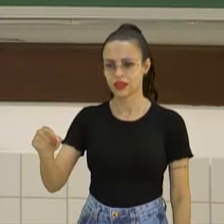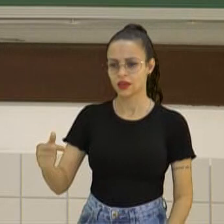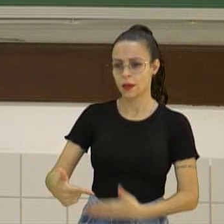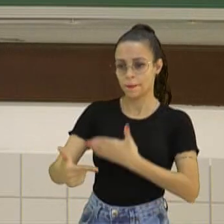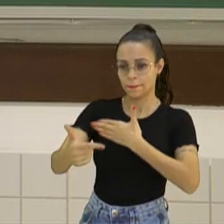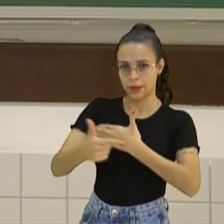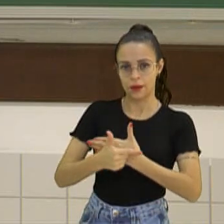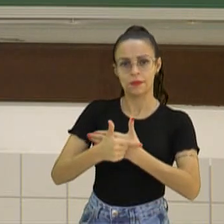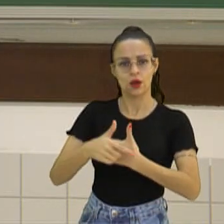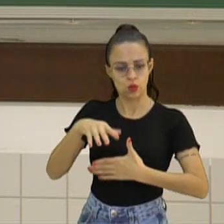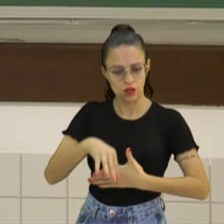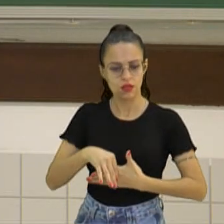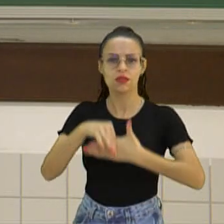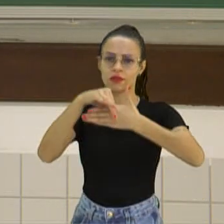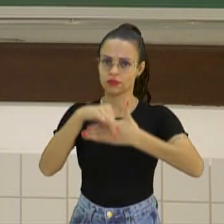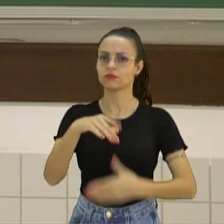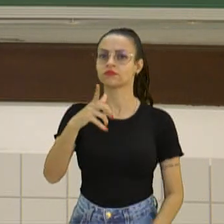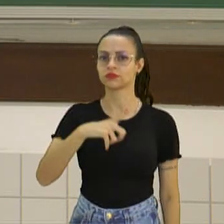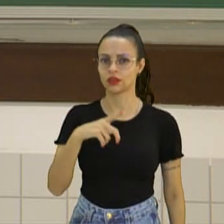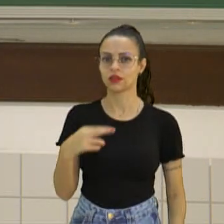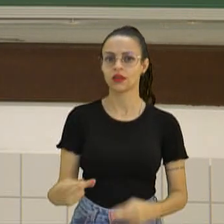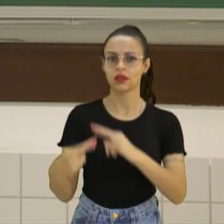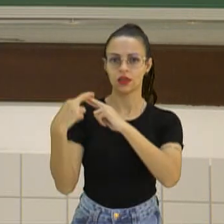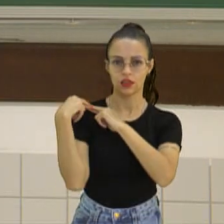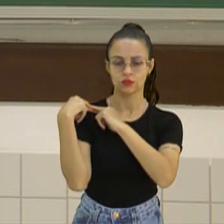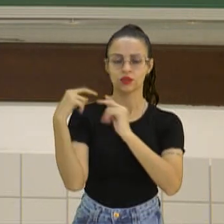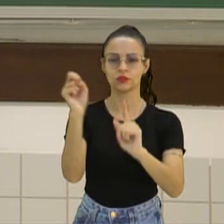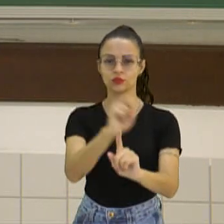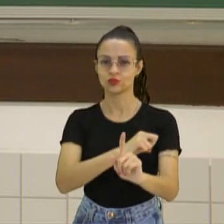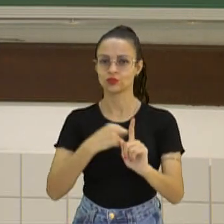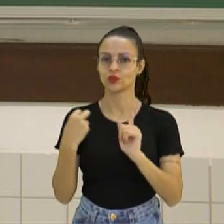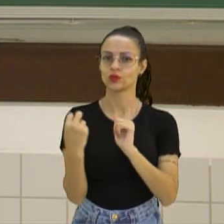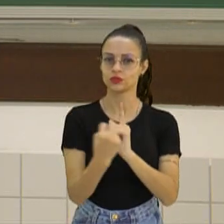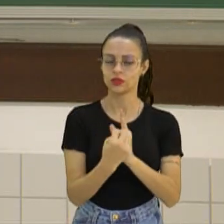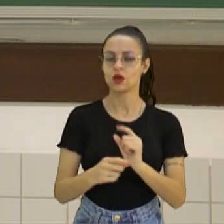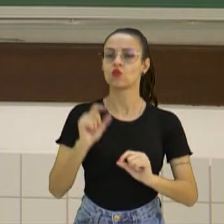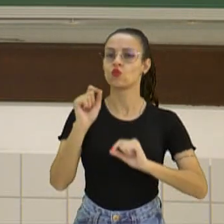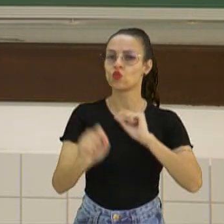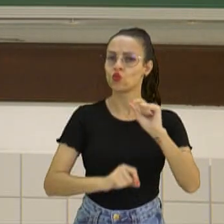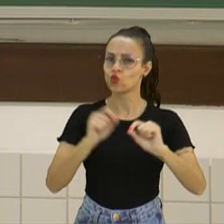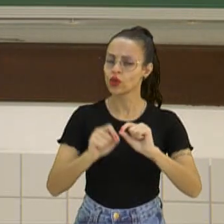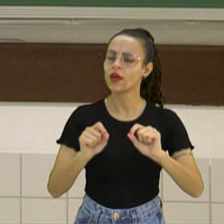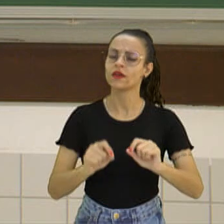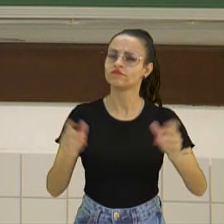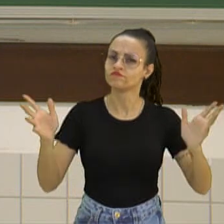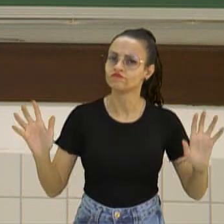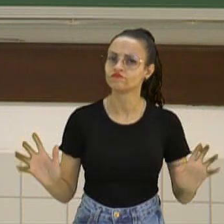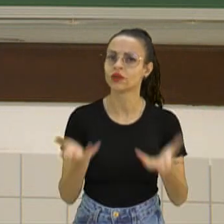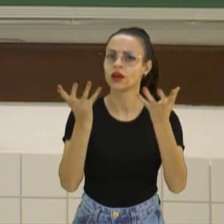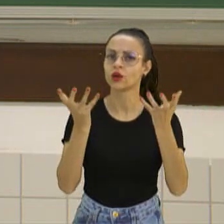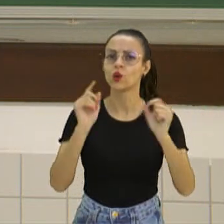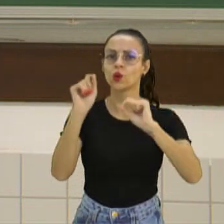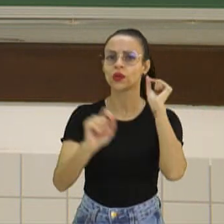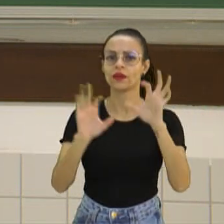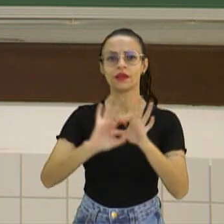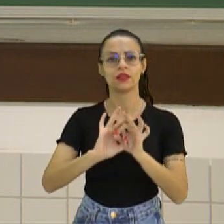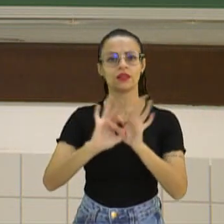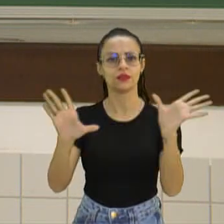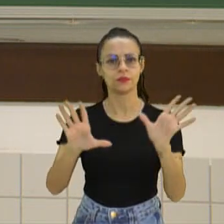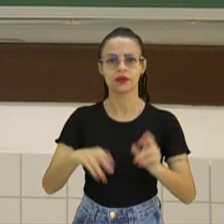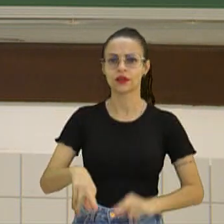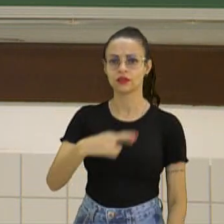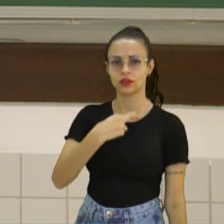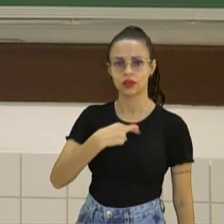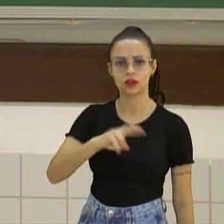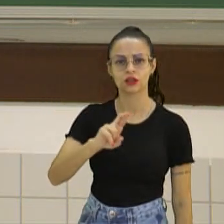de liderança tem uma responsabilidade social que é de pregar Justamente a liberdade